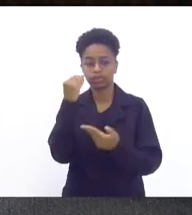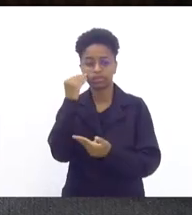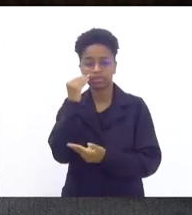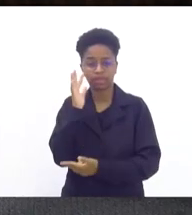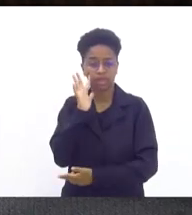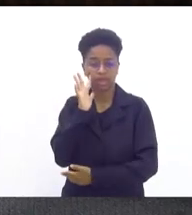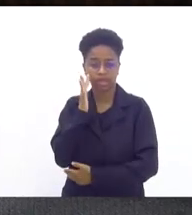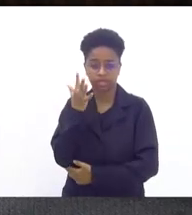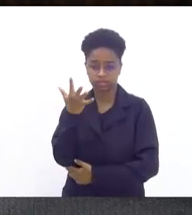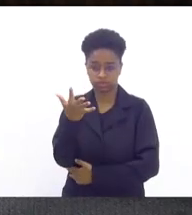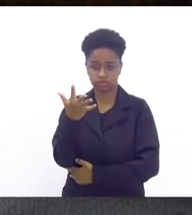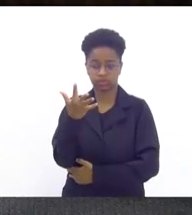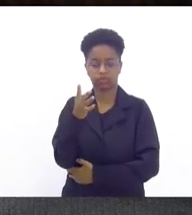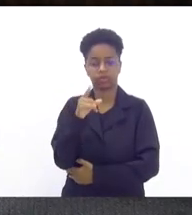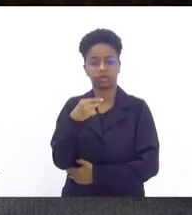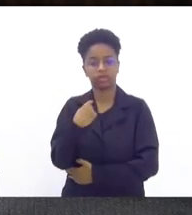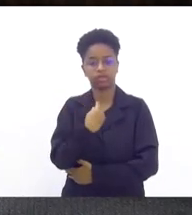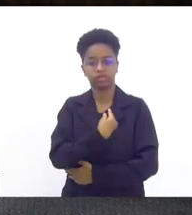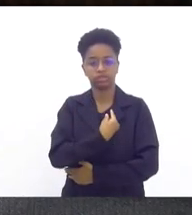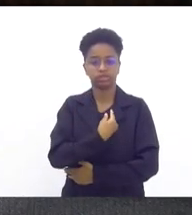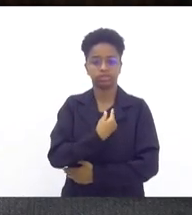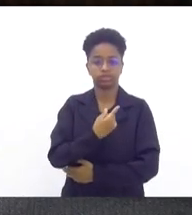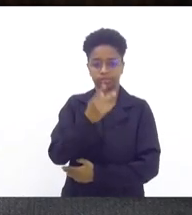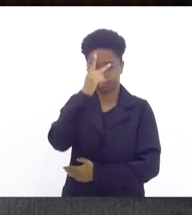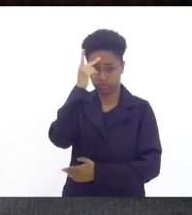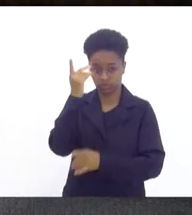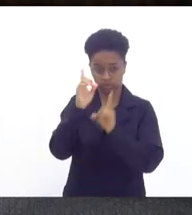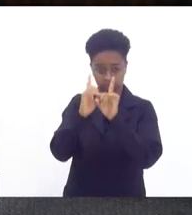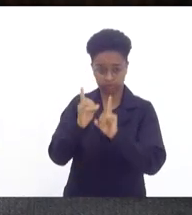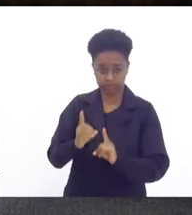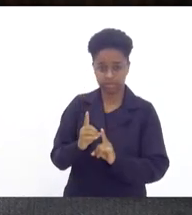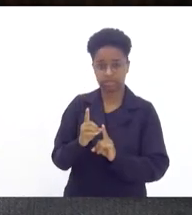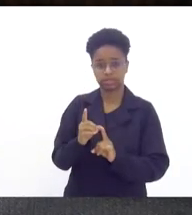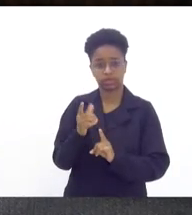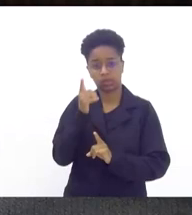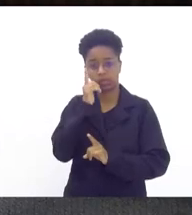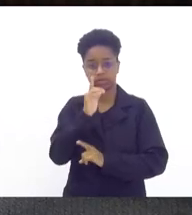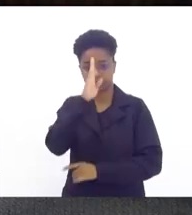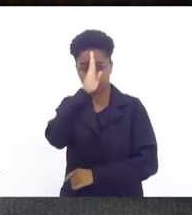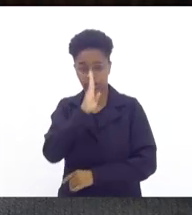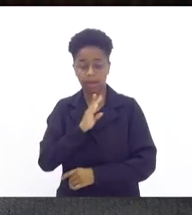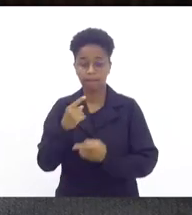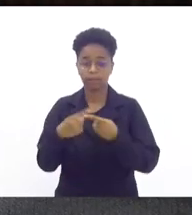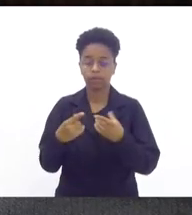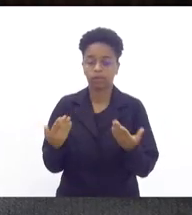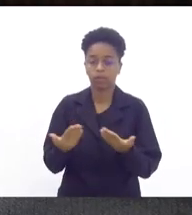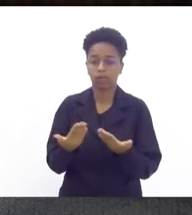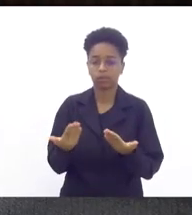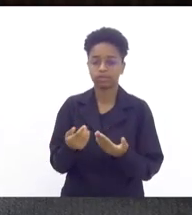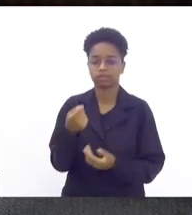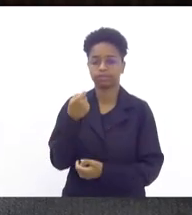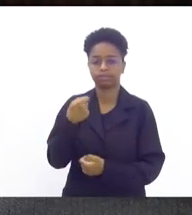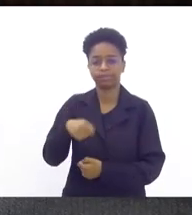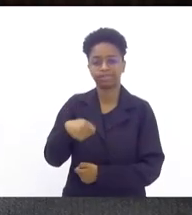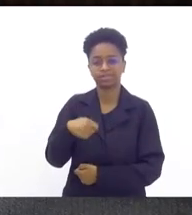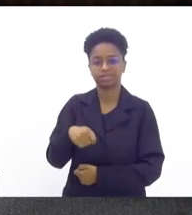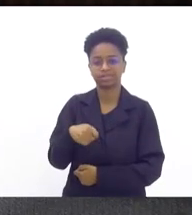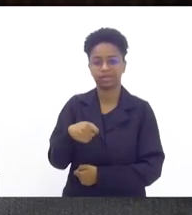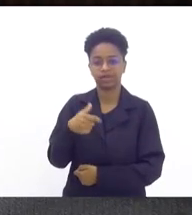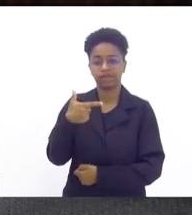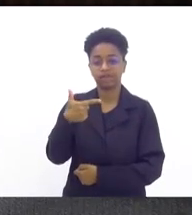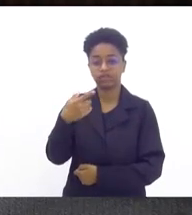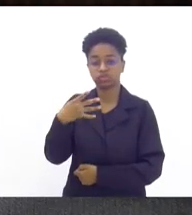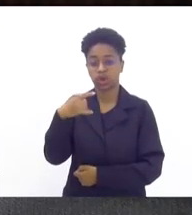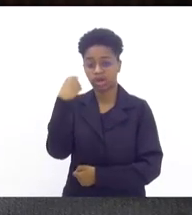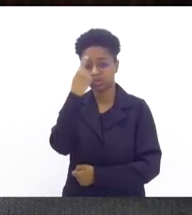do acesso dos procedência gratuidade porque hoje você precisa ter mínimo 24